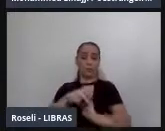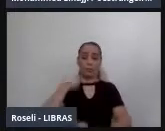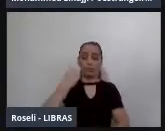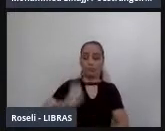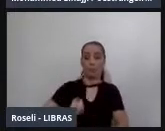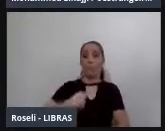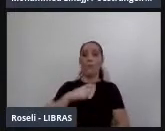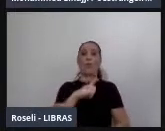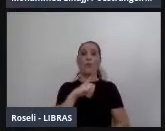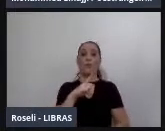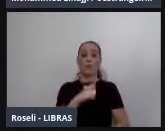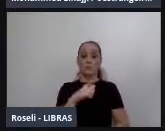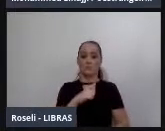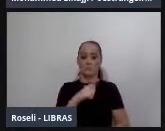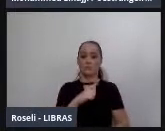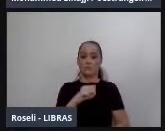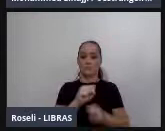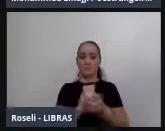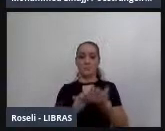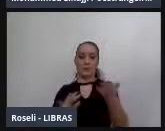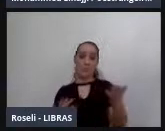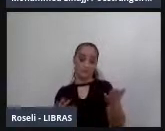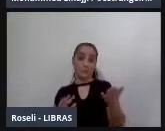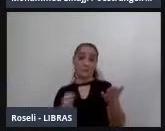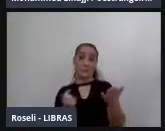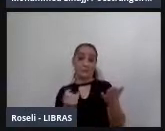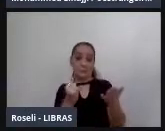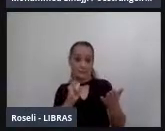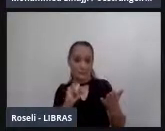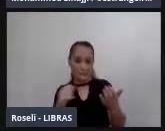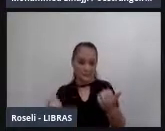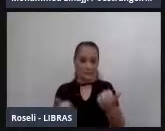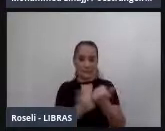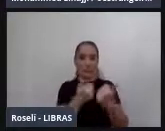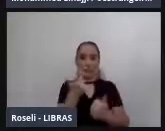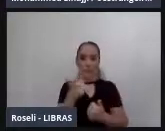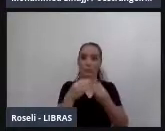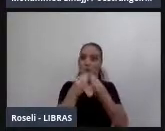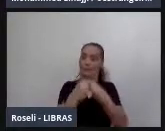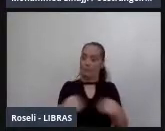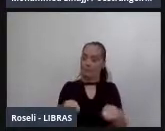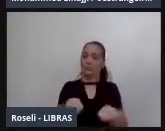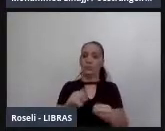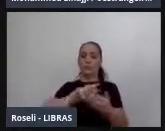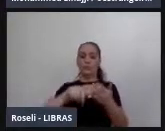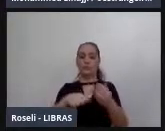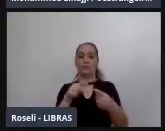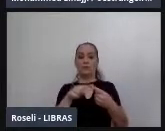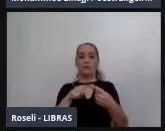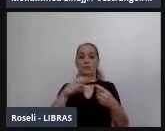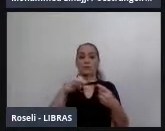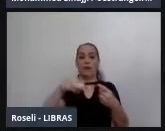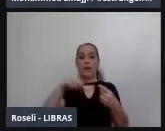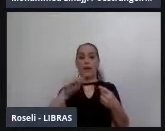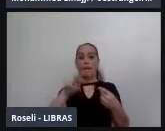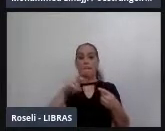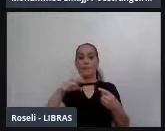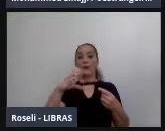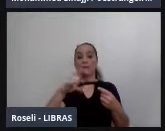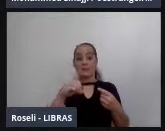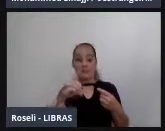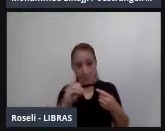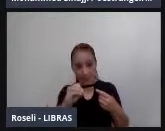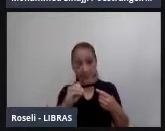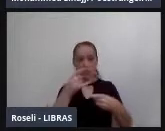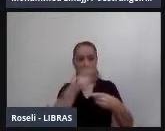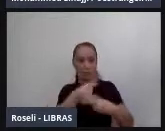os quais as minhas atividades ficariam bastante prejudicadas. Então, nós temos o Marcelo Leme, que eu já vi que está assistindo a nossa